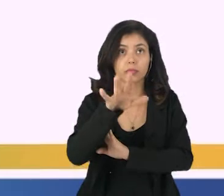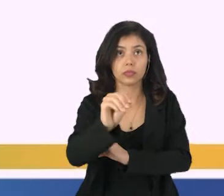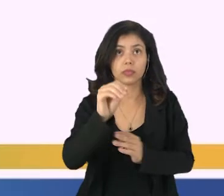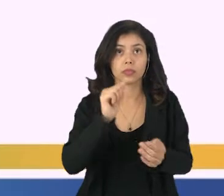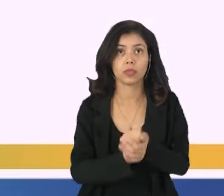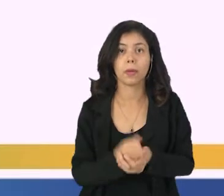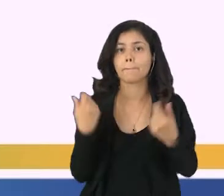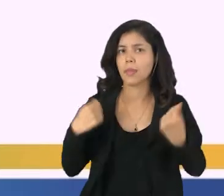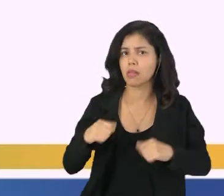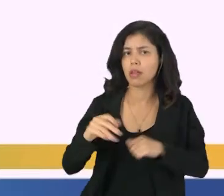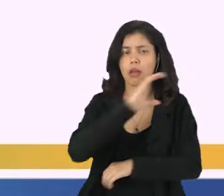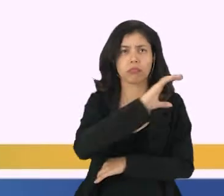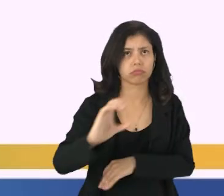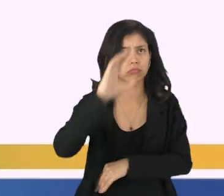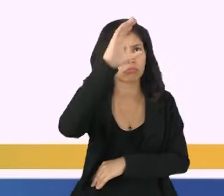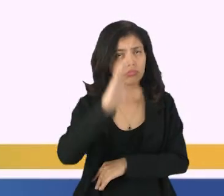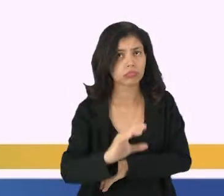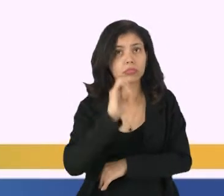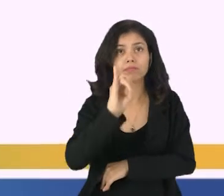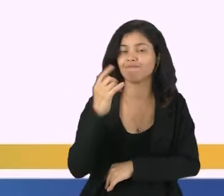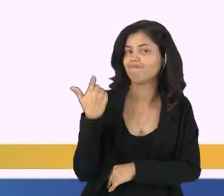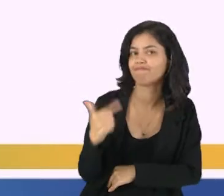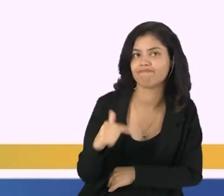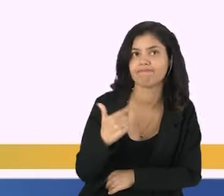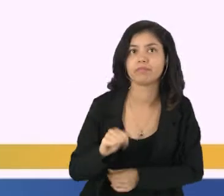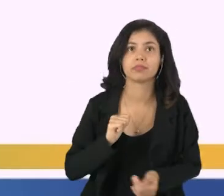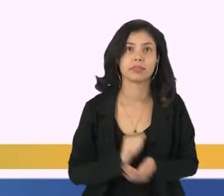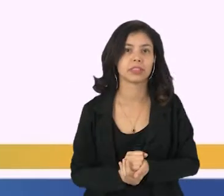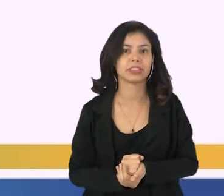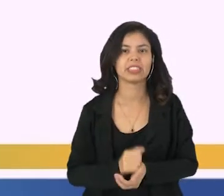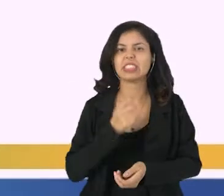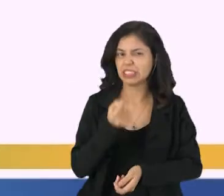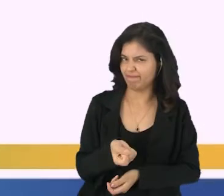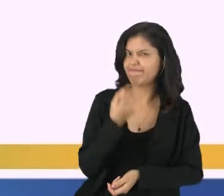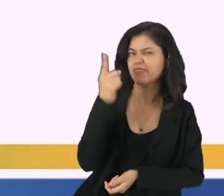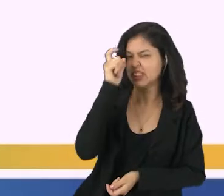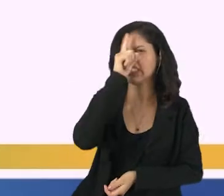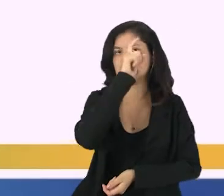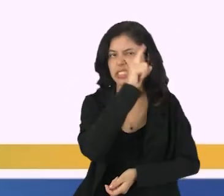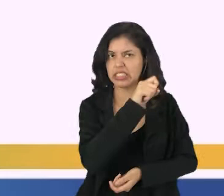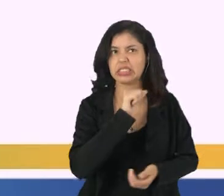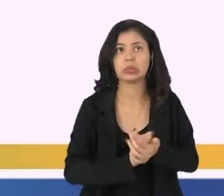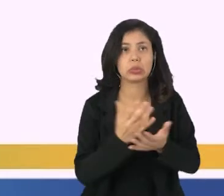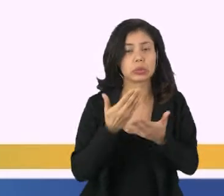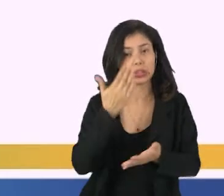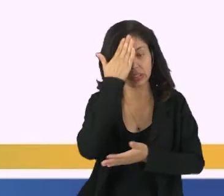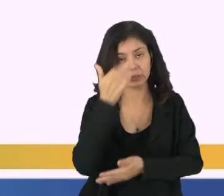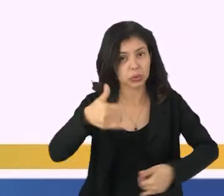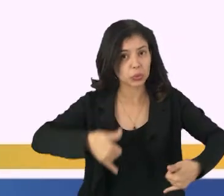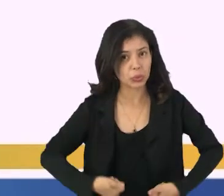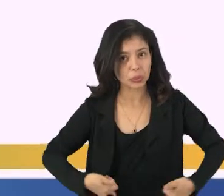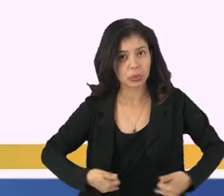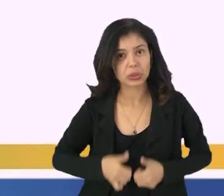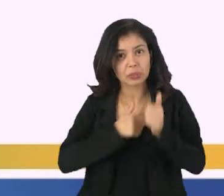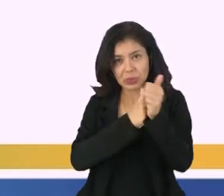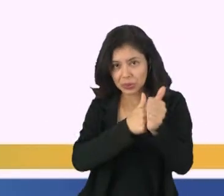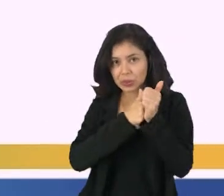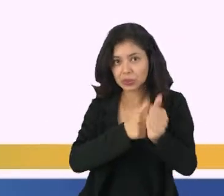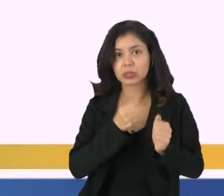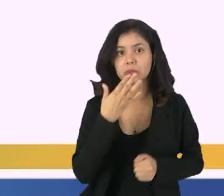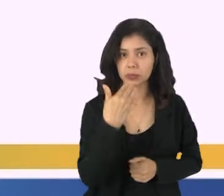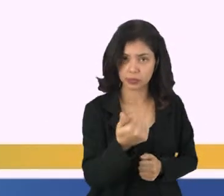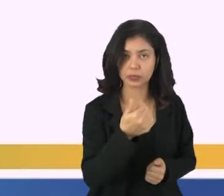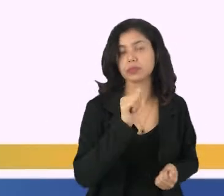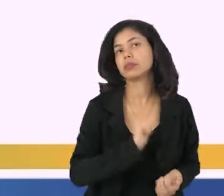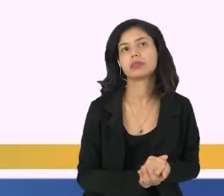ser católico, né? E se ele não fosse, a situação ia ficar complicada, que ele ia, então, sofrer perseguições, tá